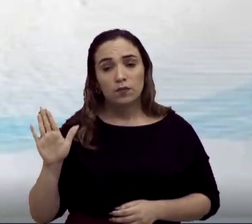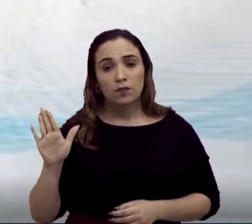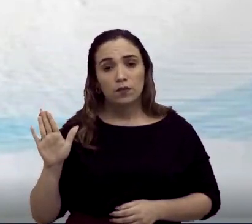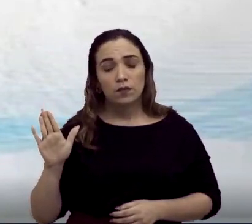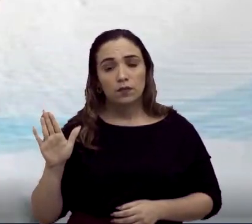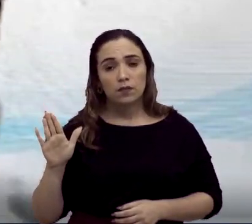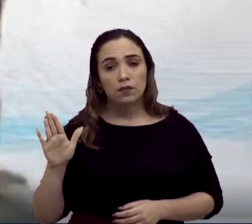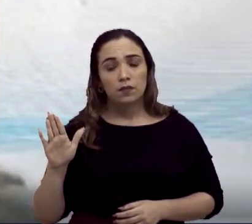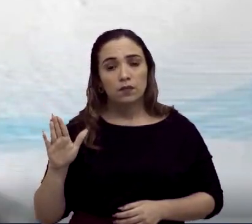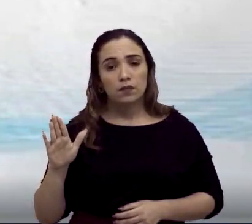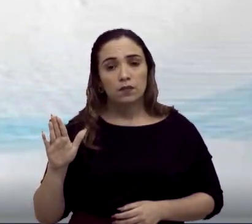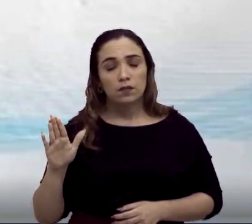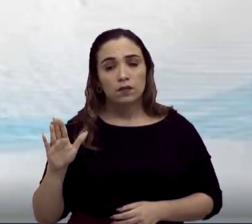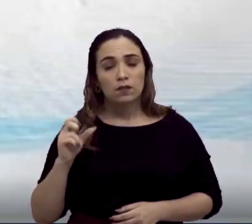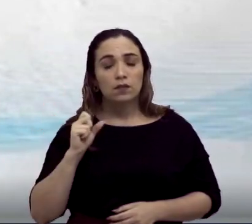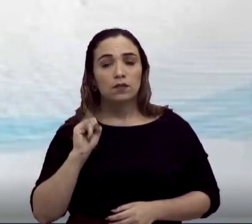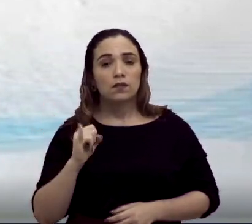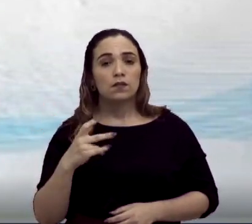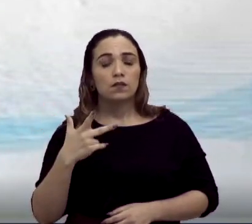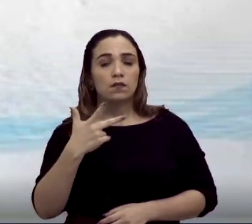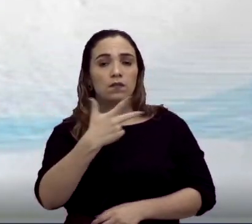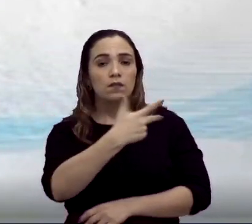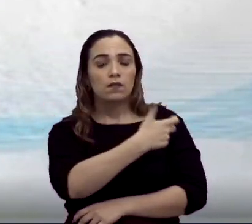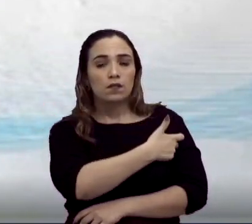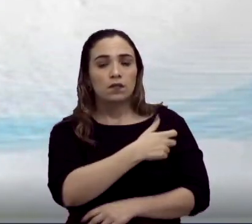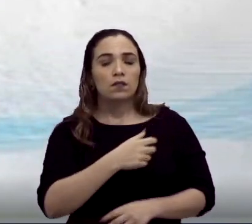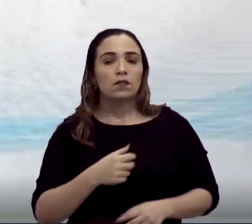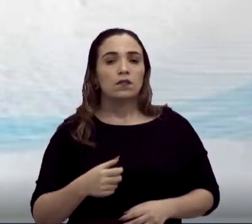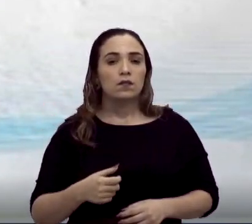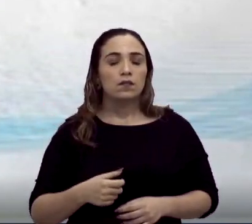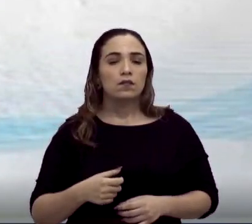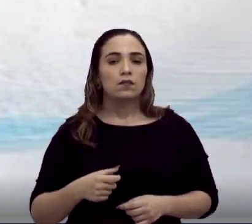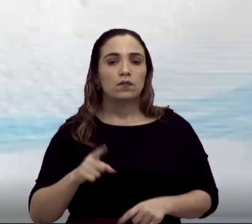eu tiver vacinado todas essas pessoas, otimizando os